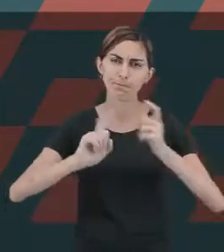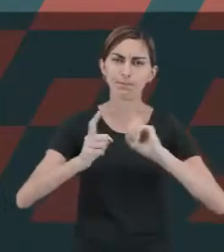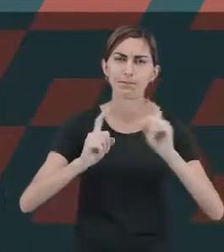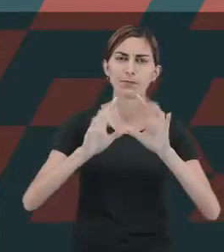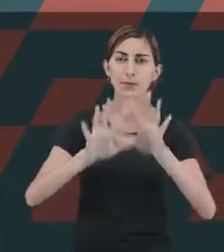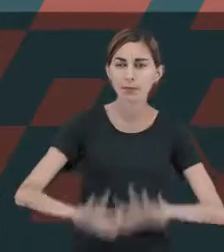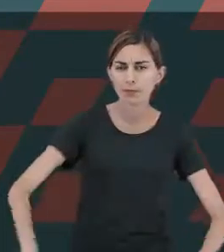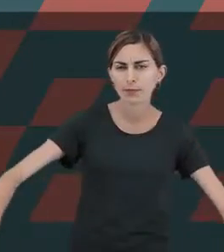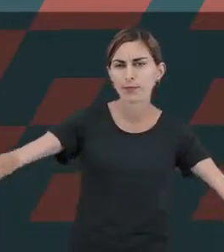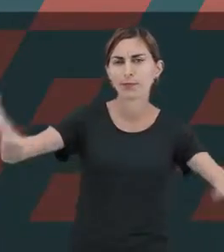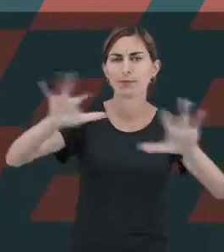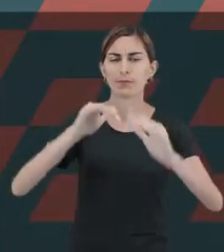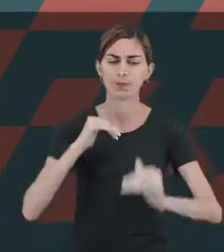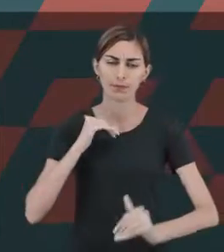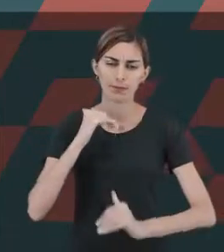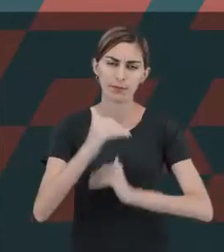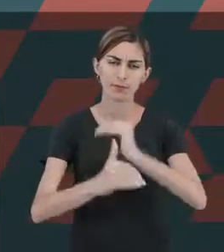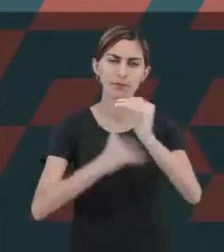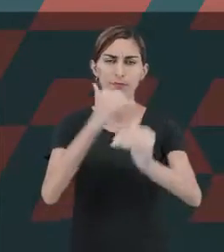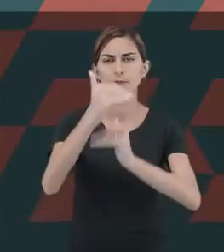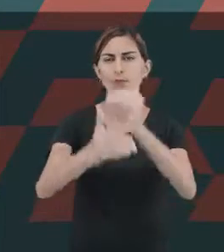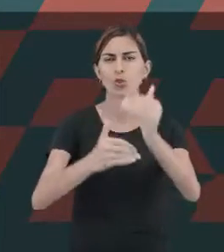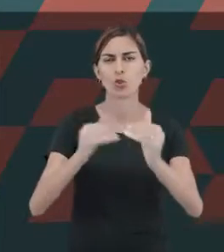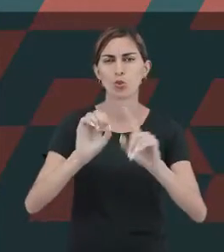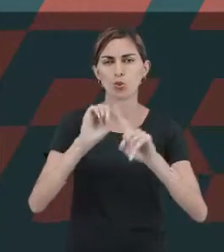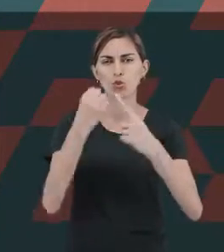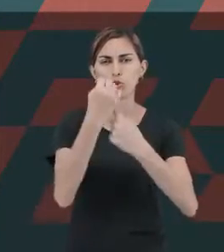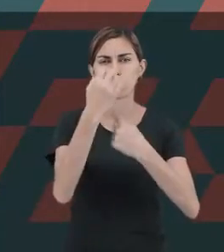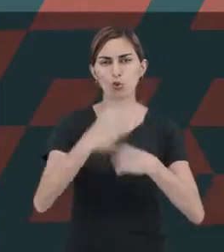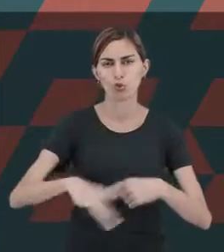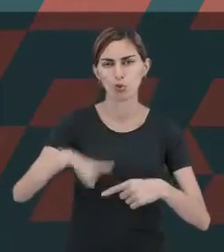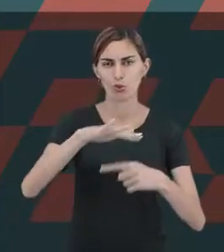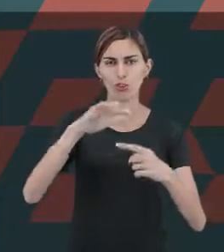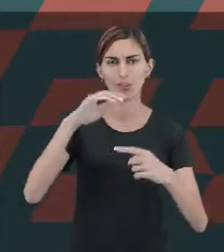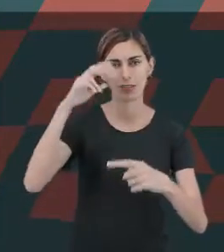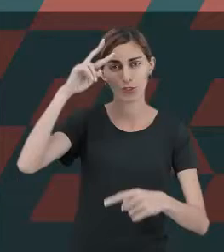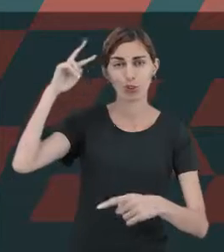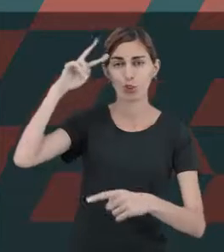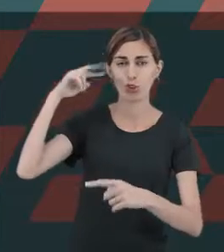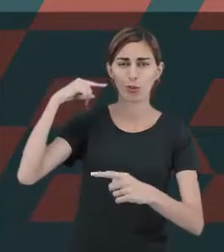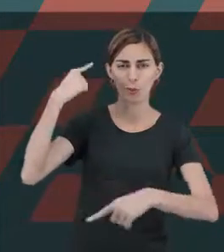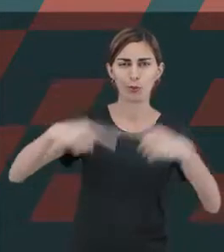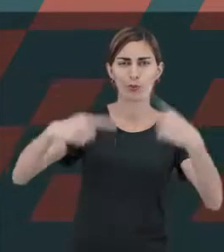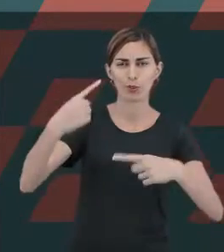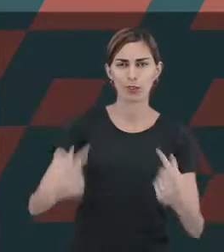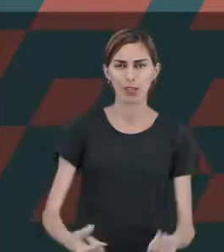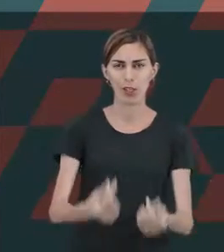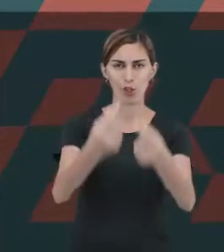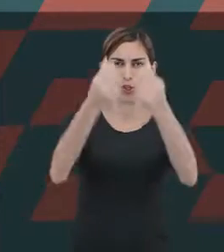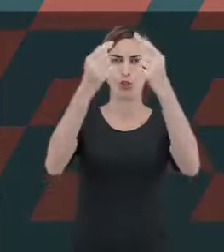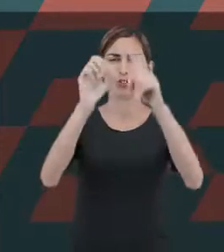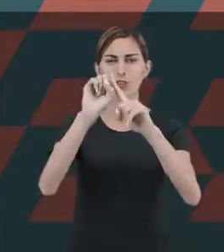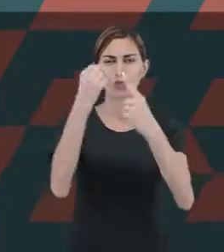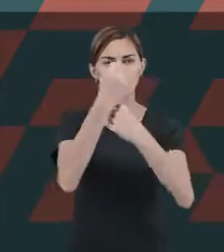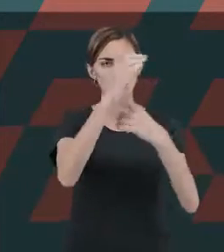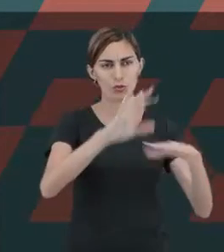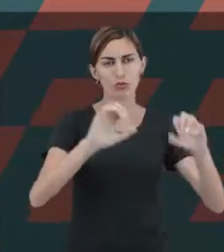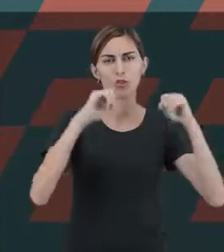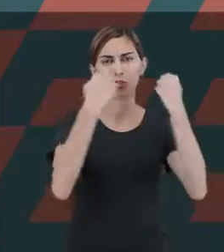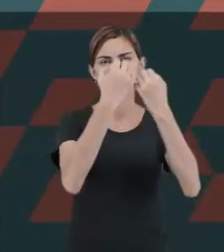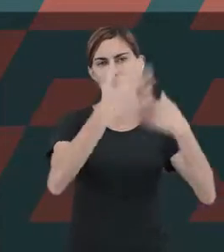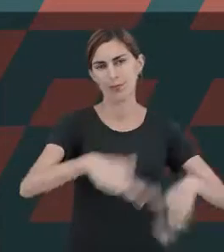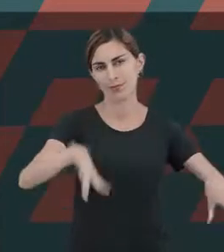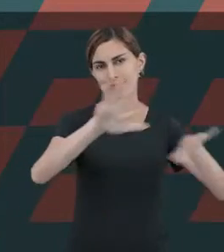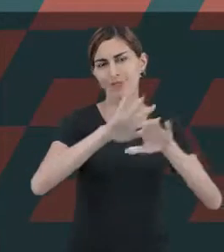um amplo desenvolvimento no processo sócio-histórico, político, econômico e social.